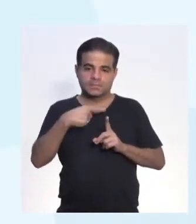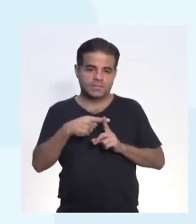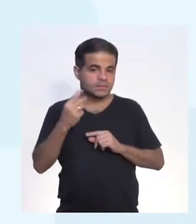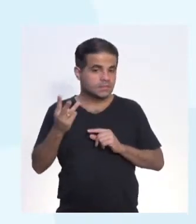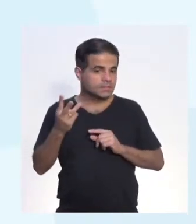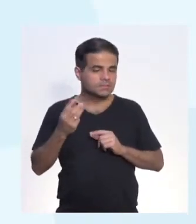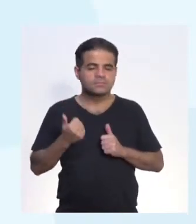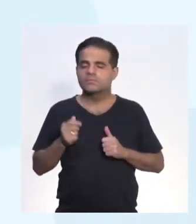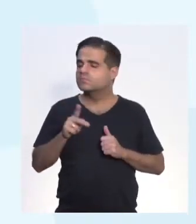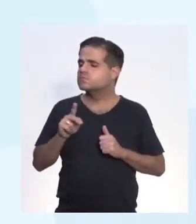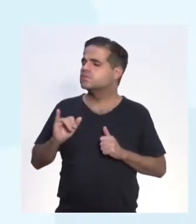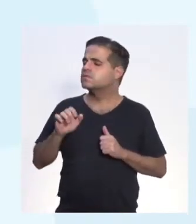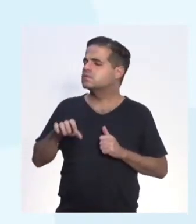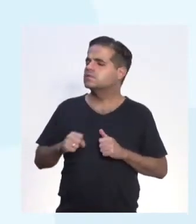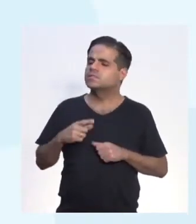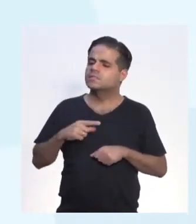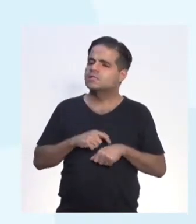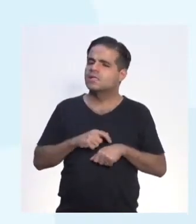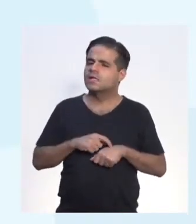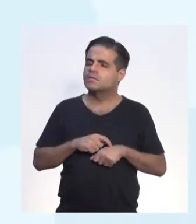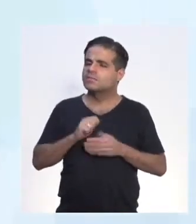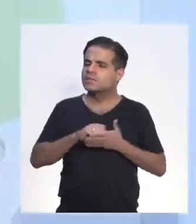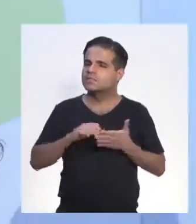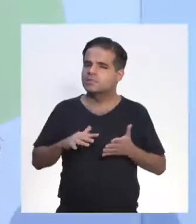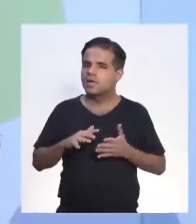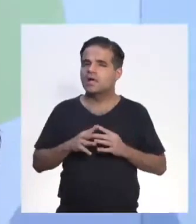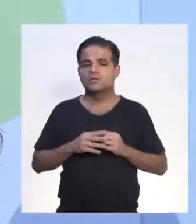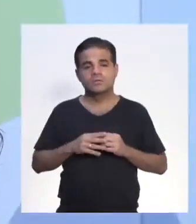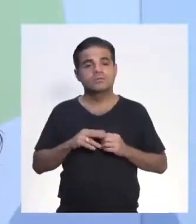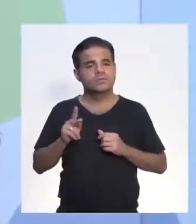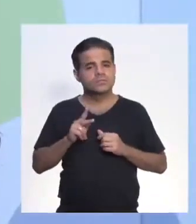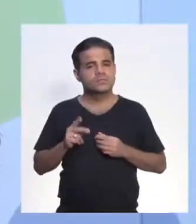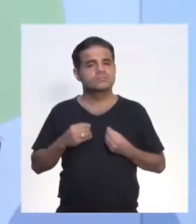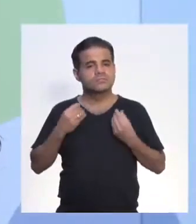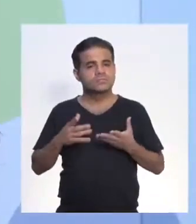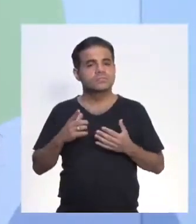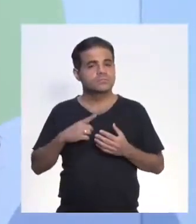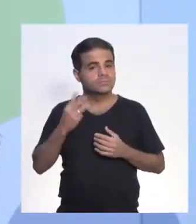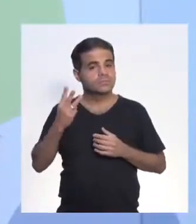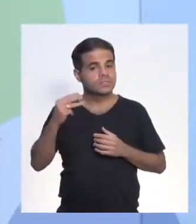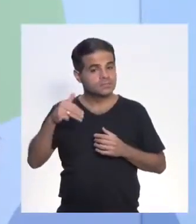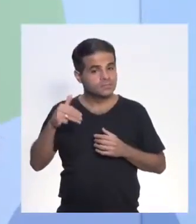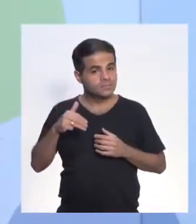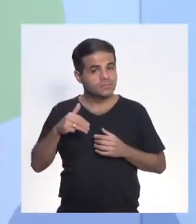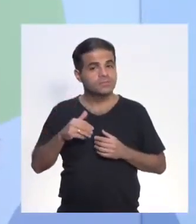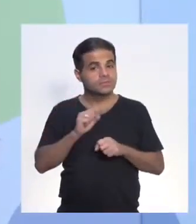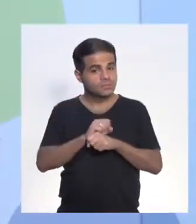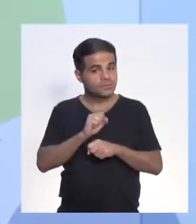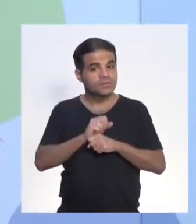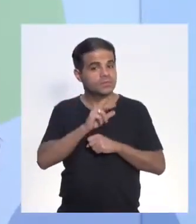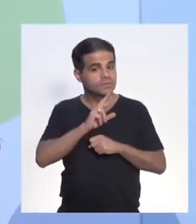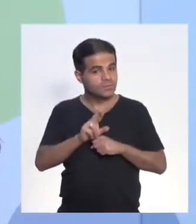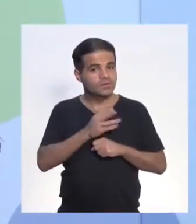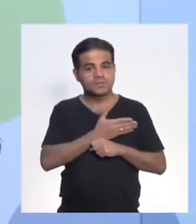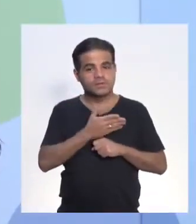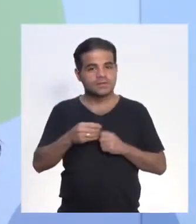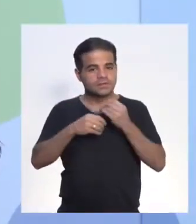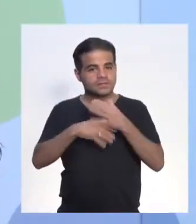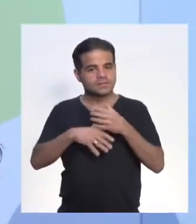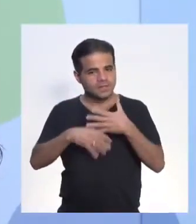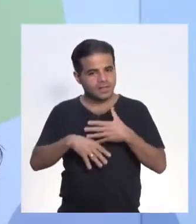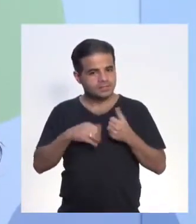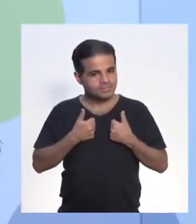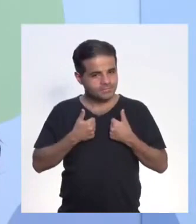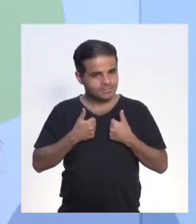né? Professora Inês, quanto tempo eles têm para essa atividade? Professora Roberta, eles terão 3 minutos e eu aguardo a resposta de vocês lá no chat,